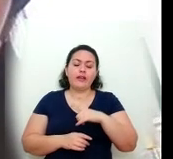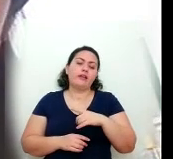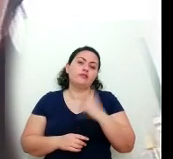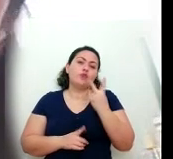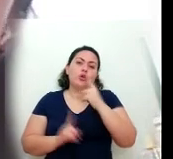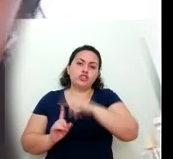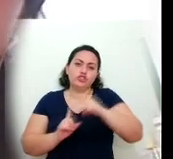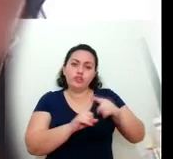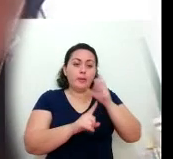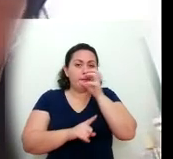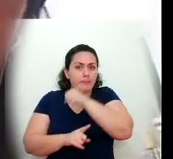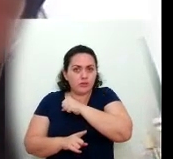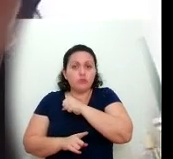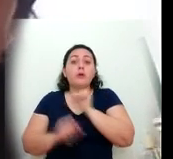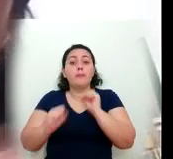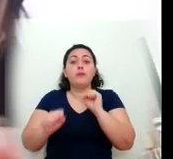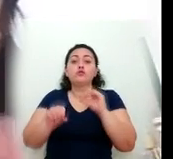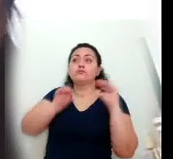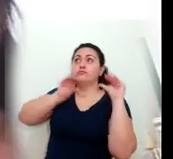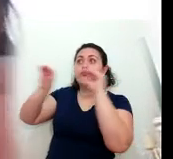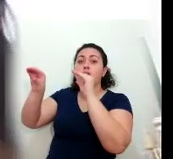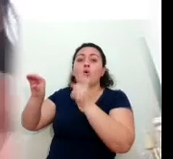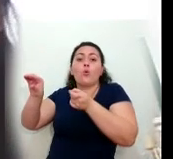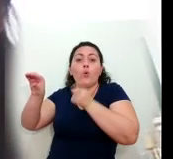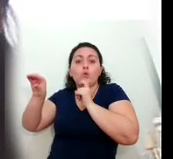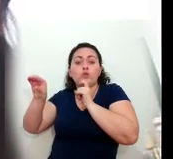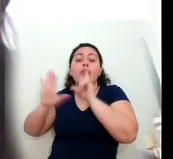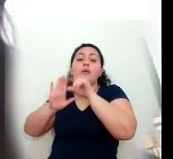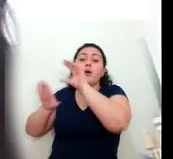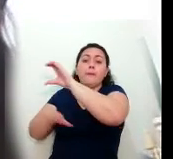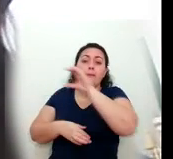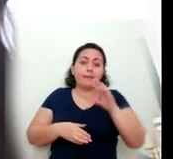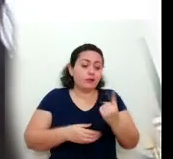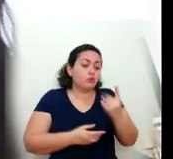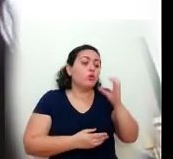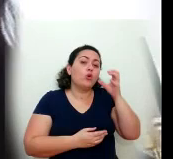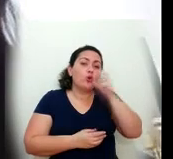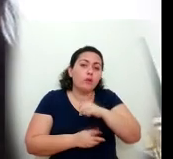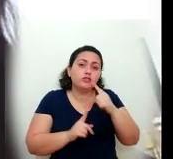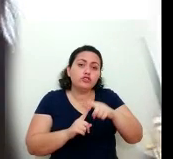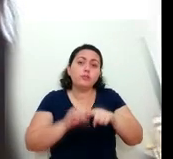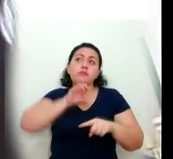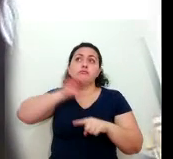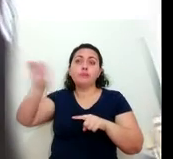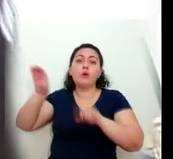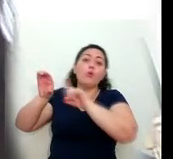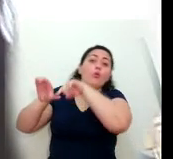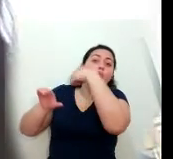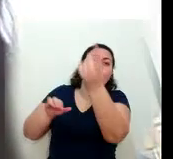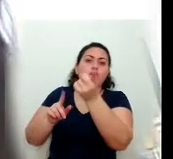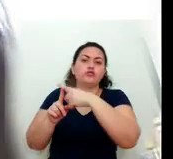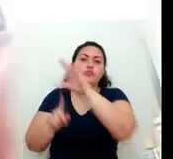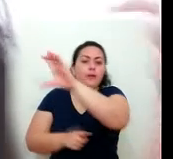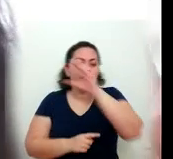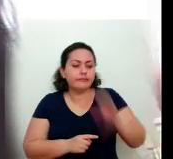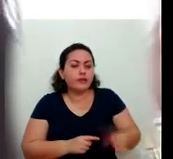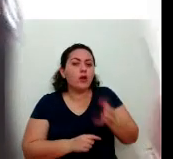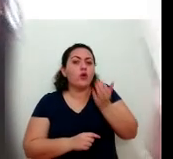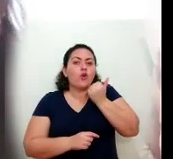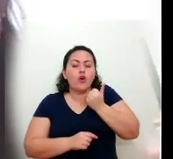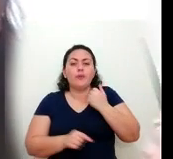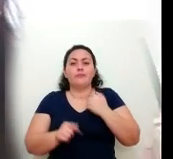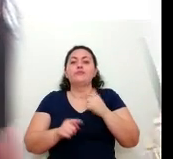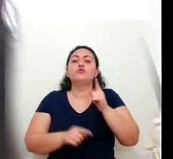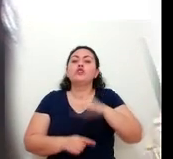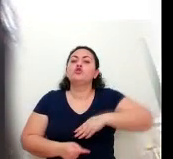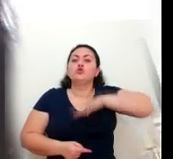for mais de um tipo de pão, que aí congelando tu vai mudando, para não ter a questão também da rotina e de enjoar, né? Já que a gente está com tanta rotina,